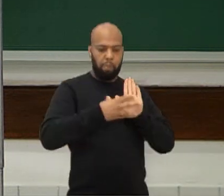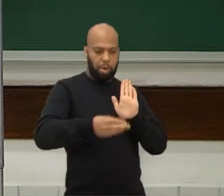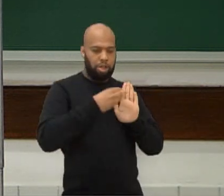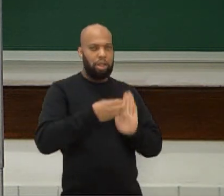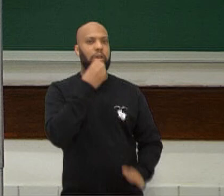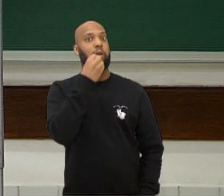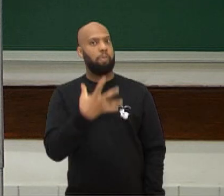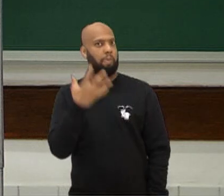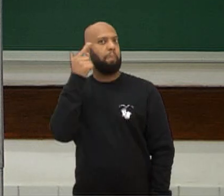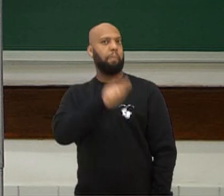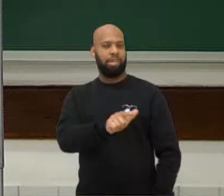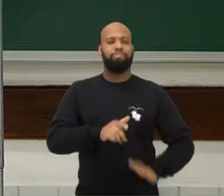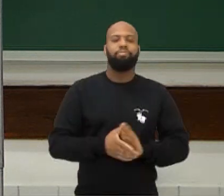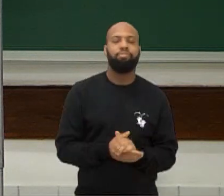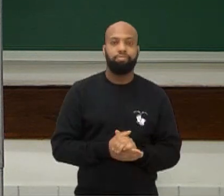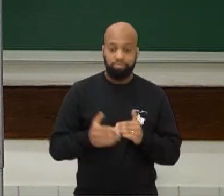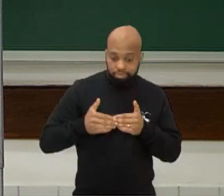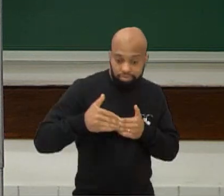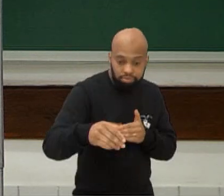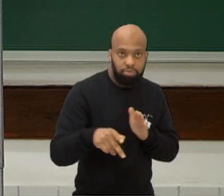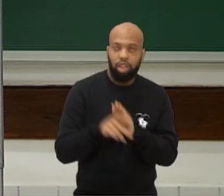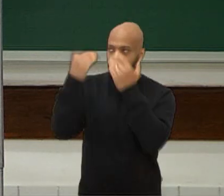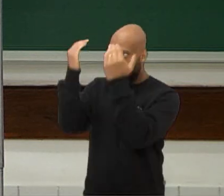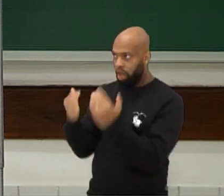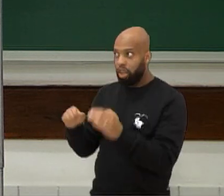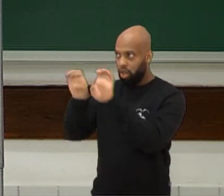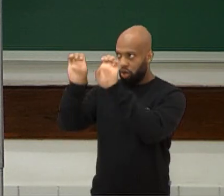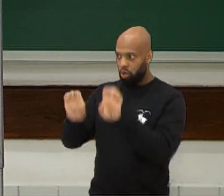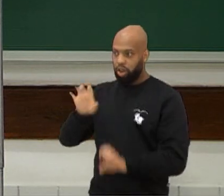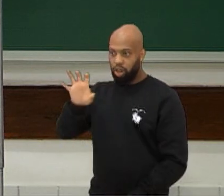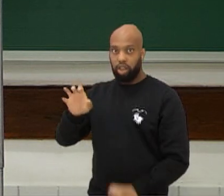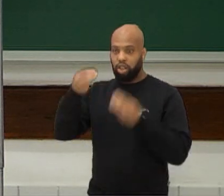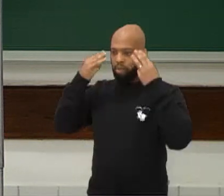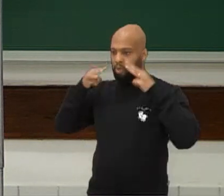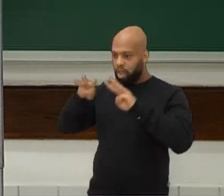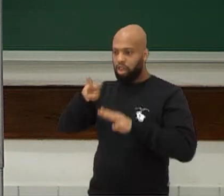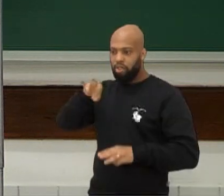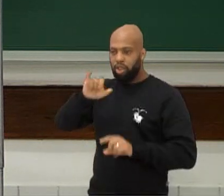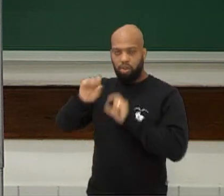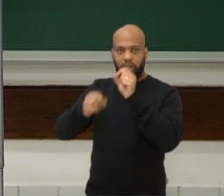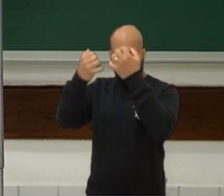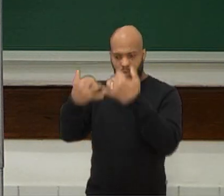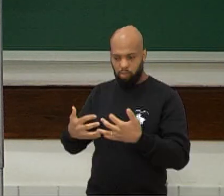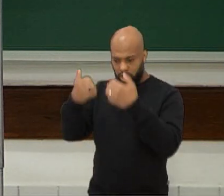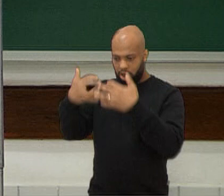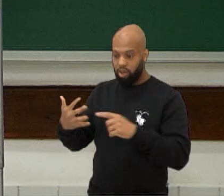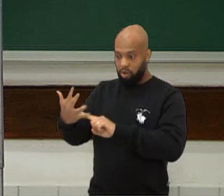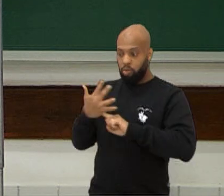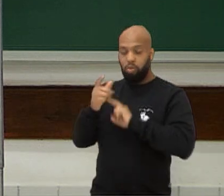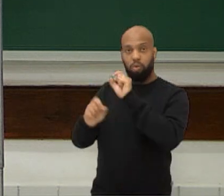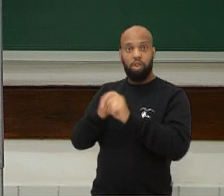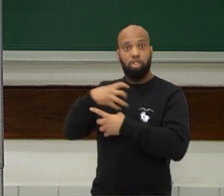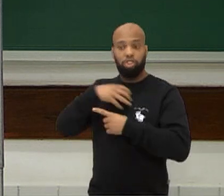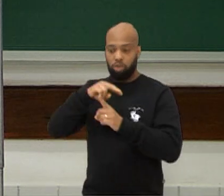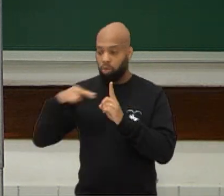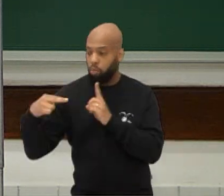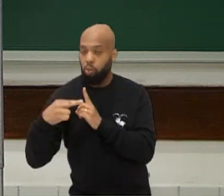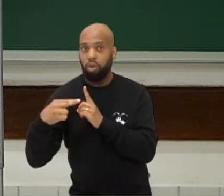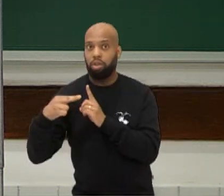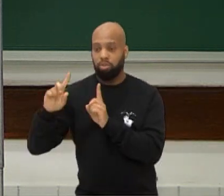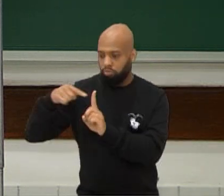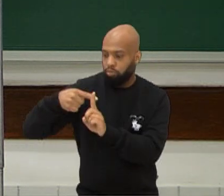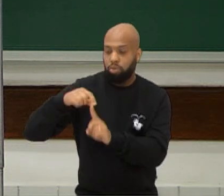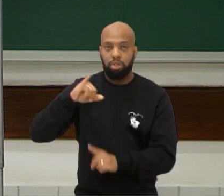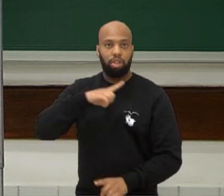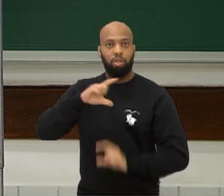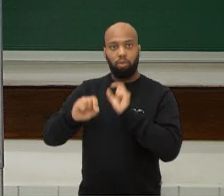sucesso. Então, a partir da análise dessa estrutura, é que o Maquiavel vai começar a falar para a gente sobre essa perspectiva positiva de